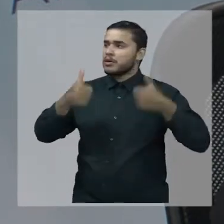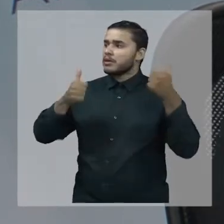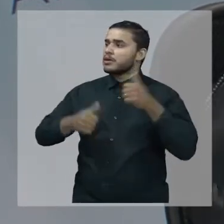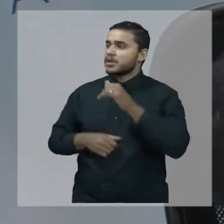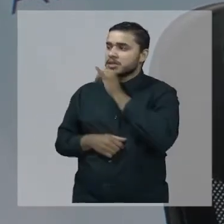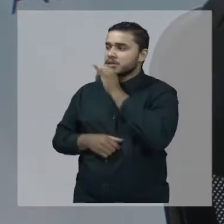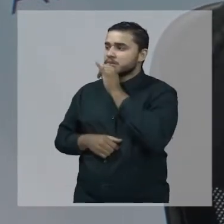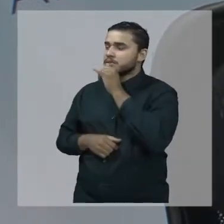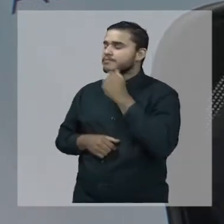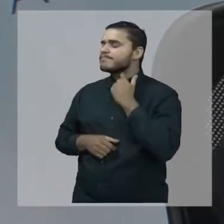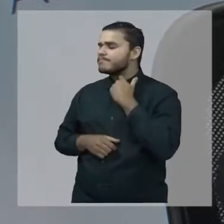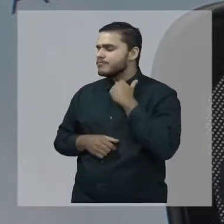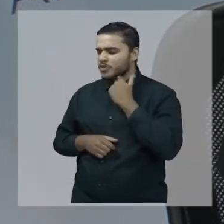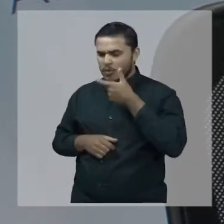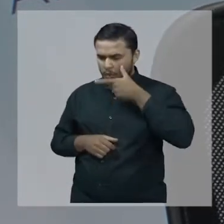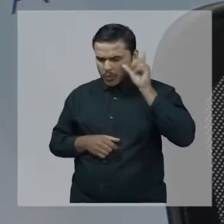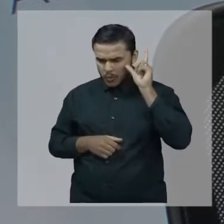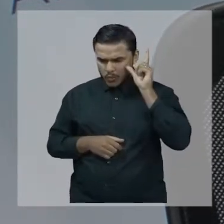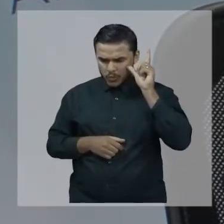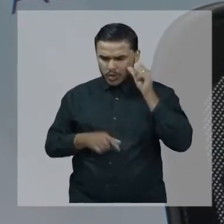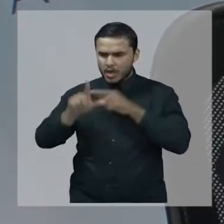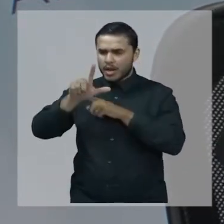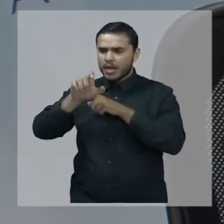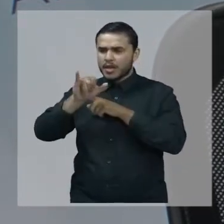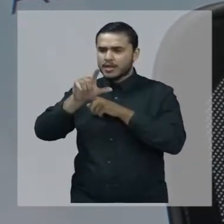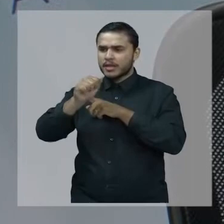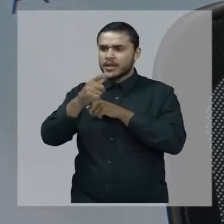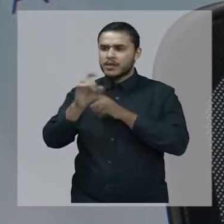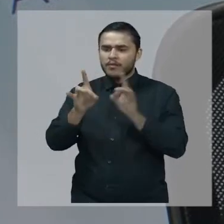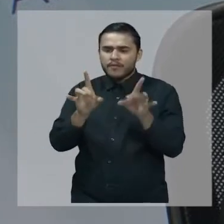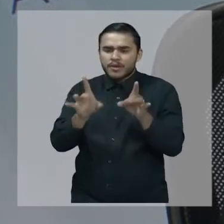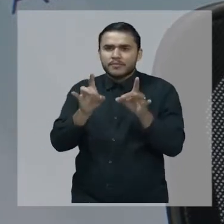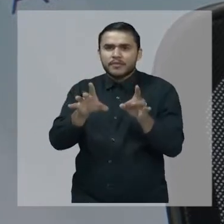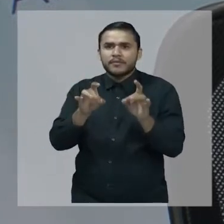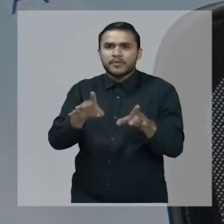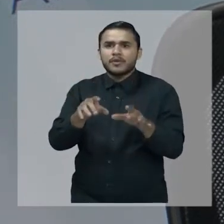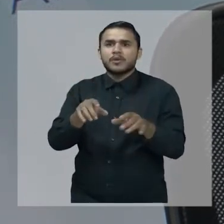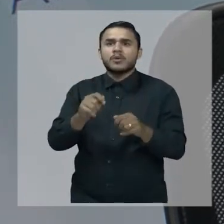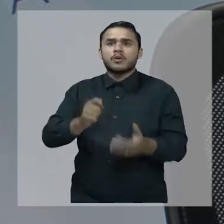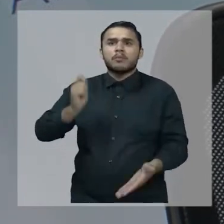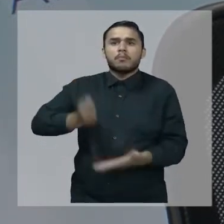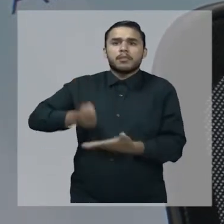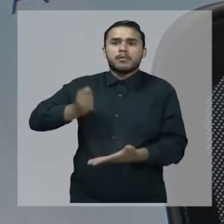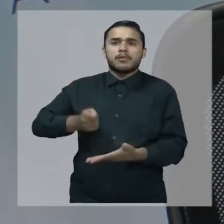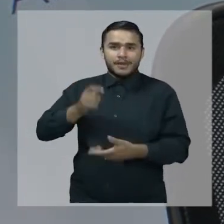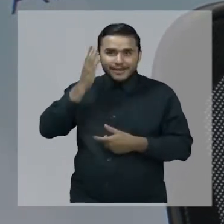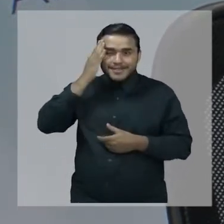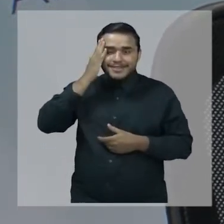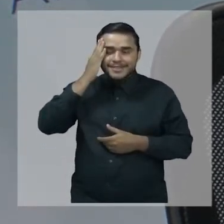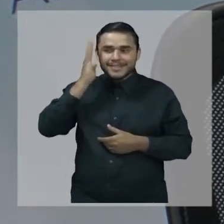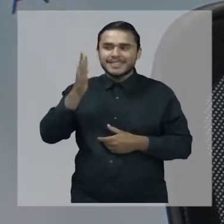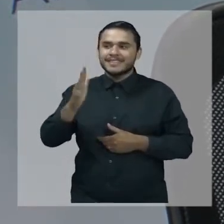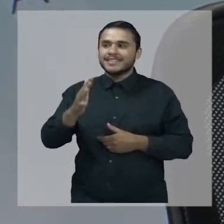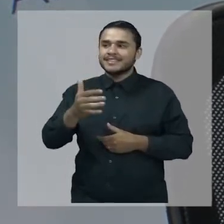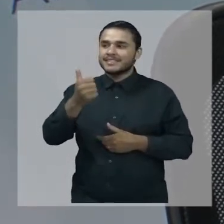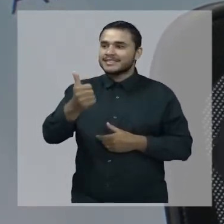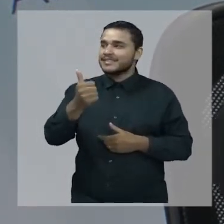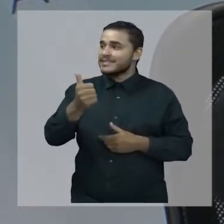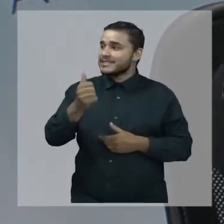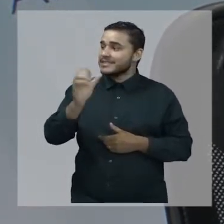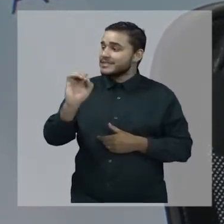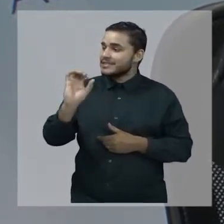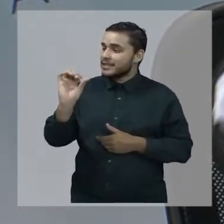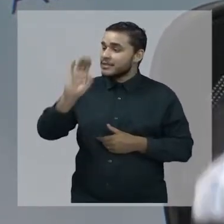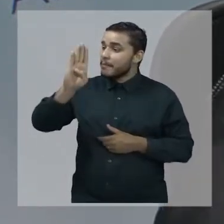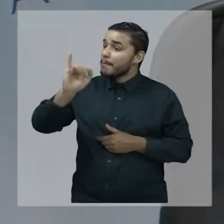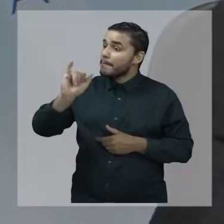emprego melhorando. Ontem, um leilão extremamente exitoso. Valia um programa aqui. Nós vamos arrecadar 106 bilhões de reais